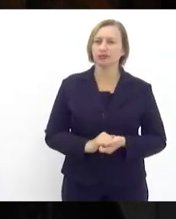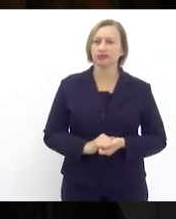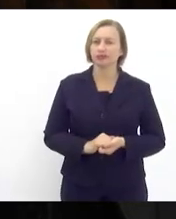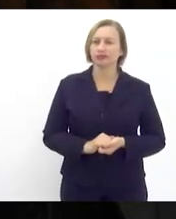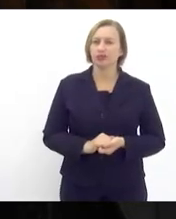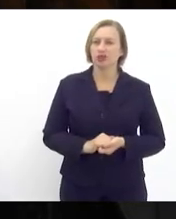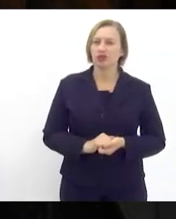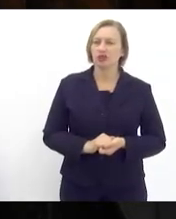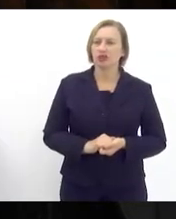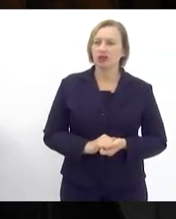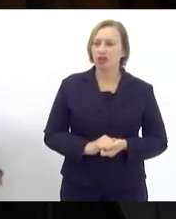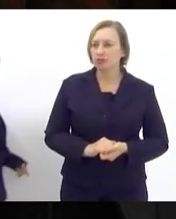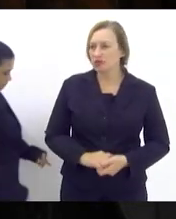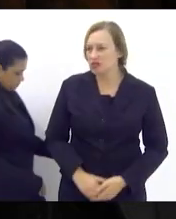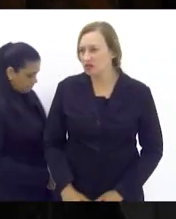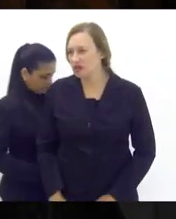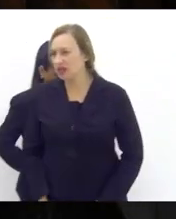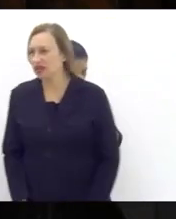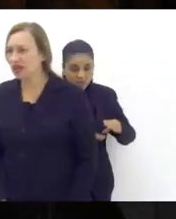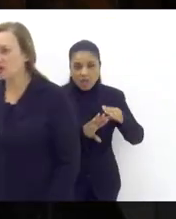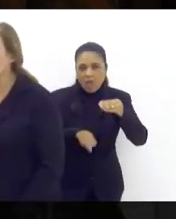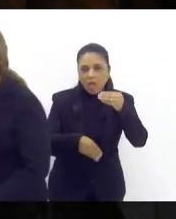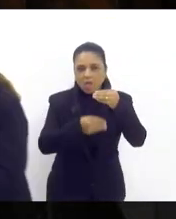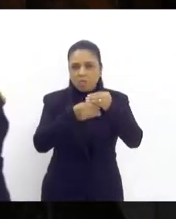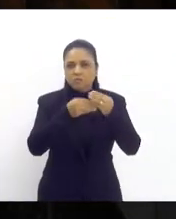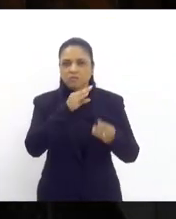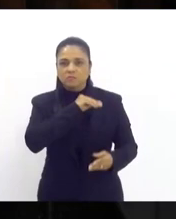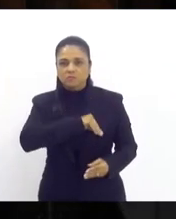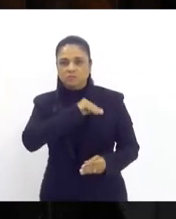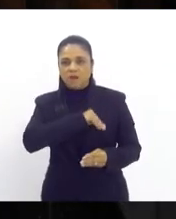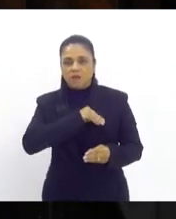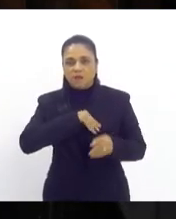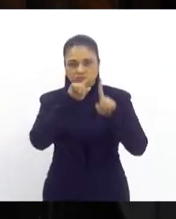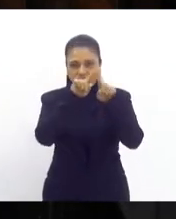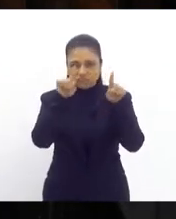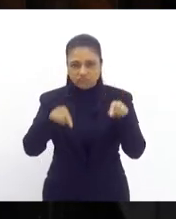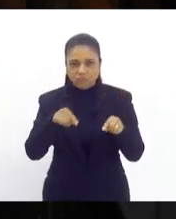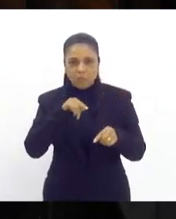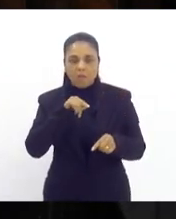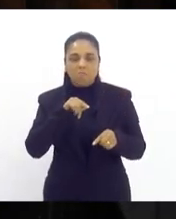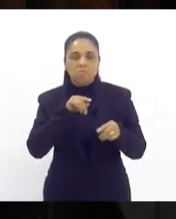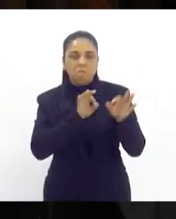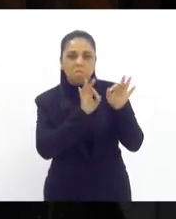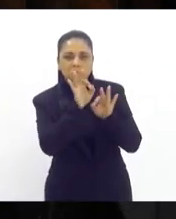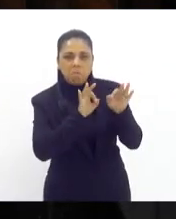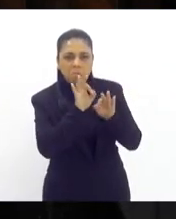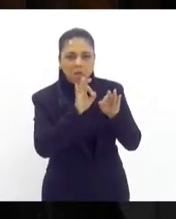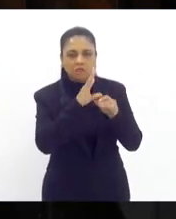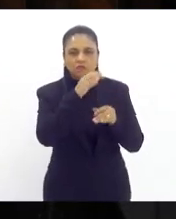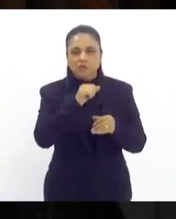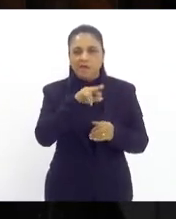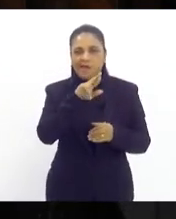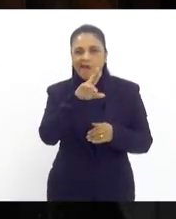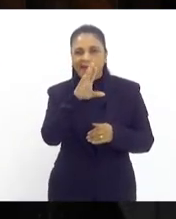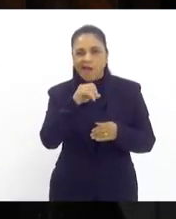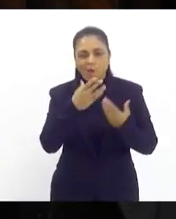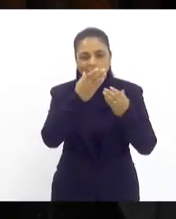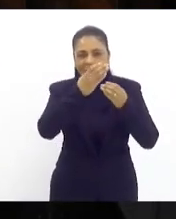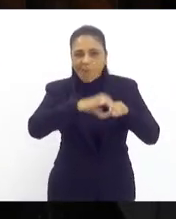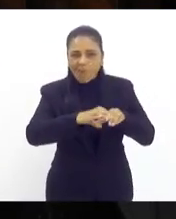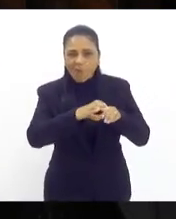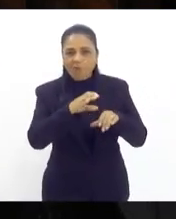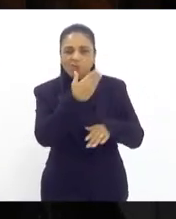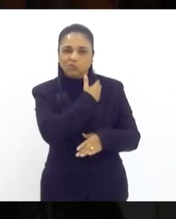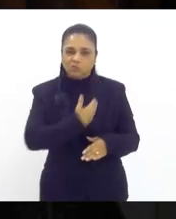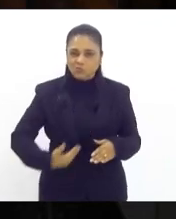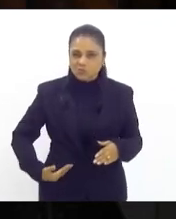reposição salarial do Servidor Público de planos de cargos e salários de concurso público